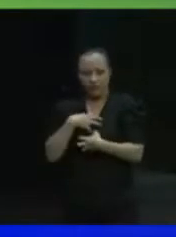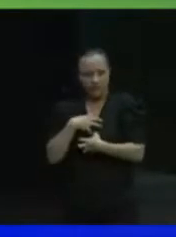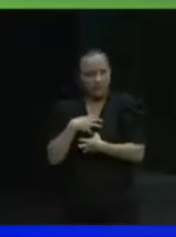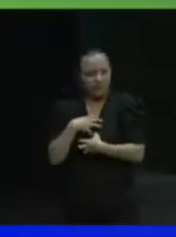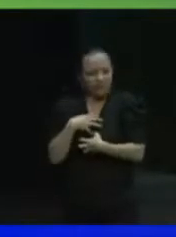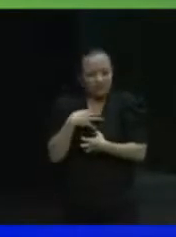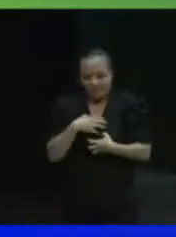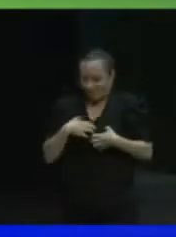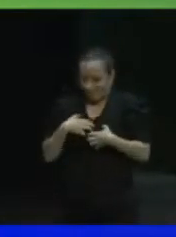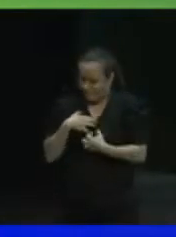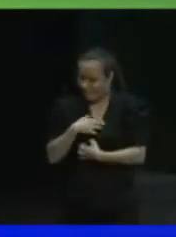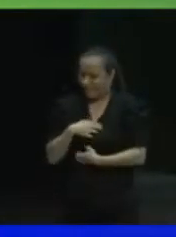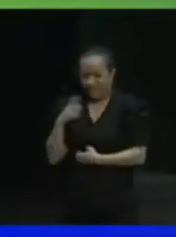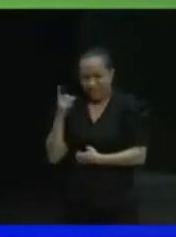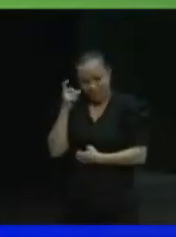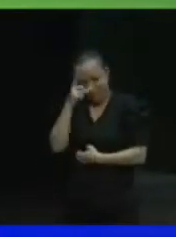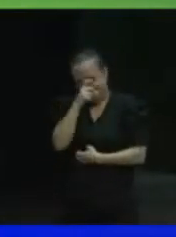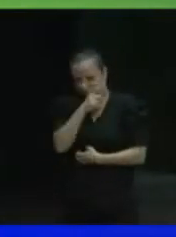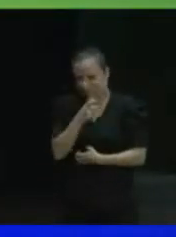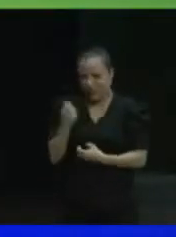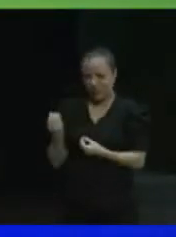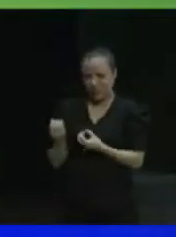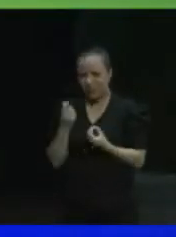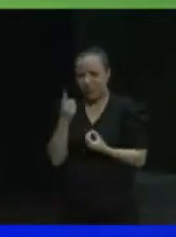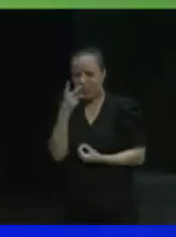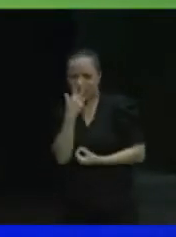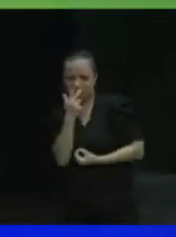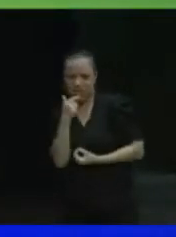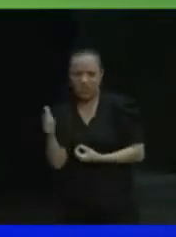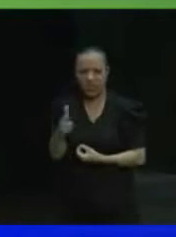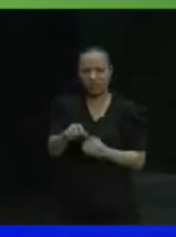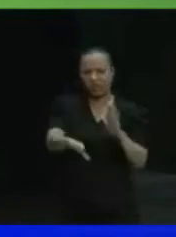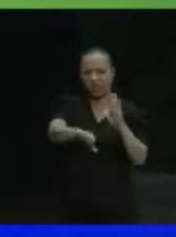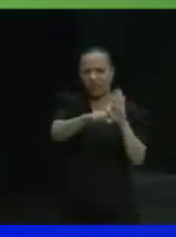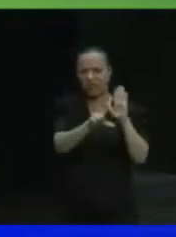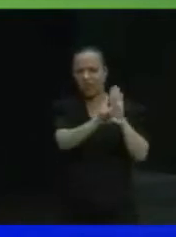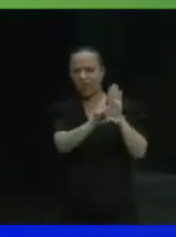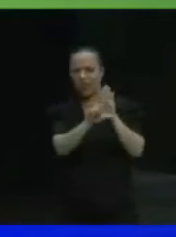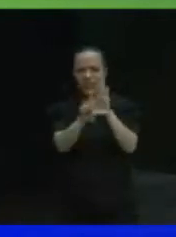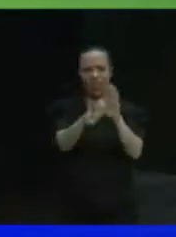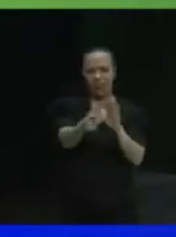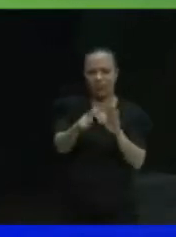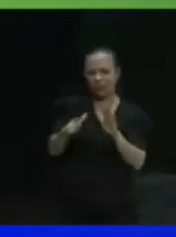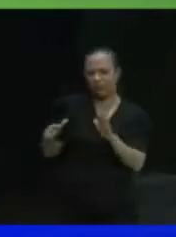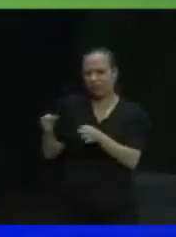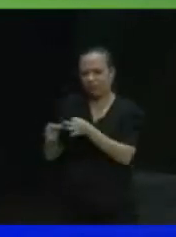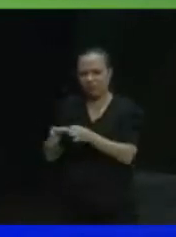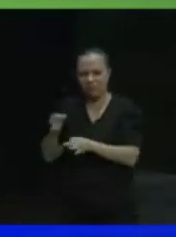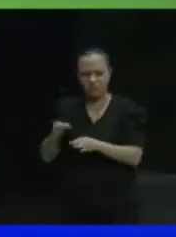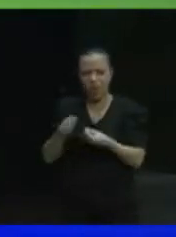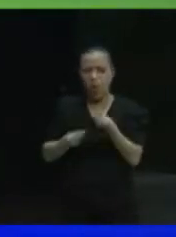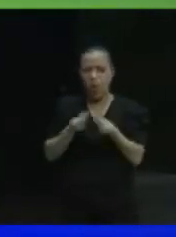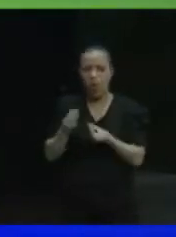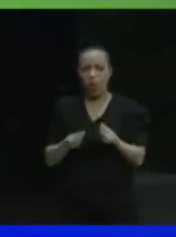de que não existe lei, de que não existe justiça. como se a Petrobras não tivesse